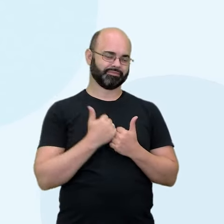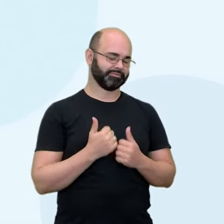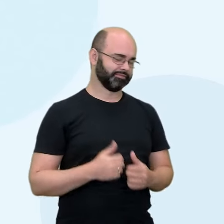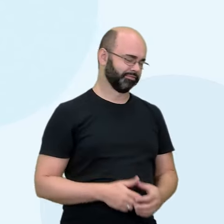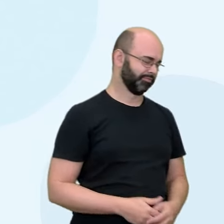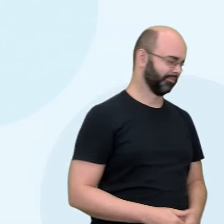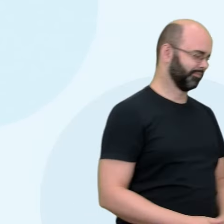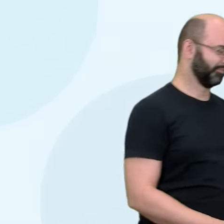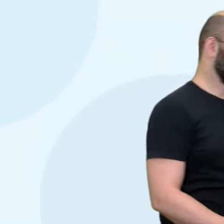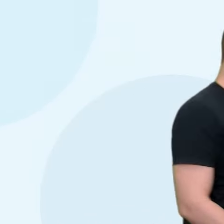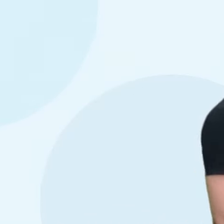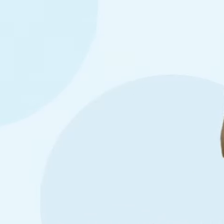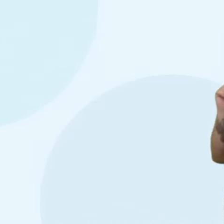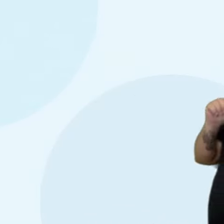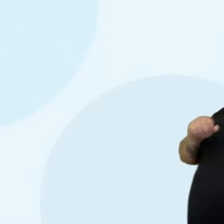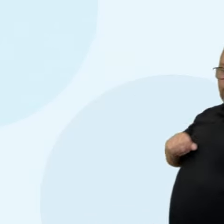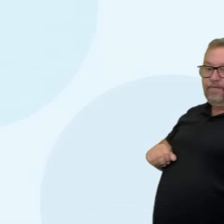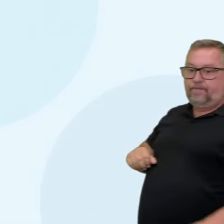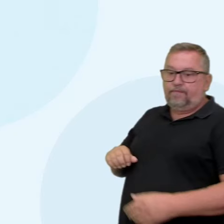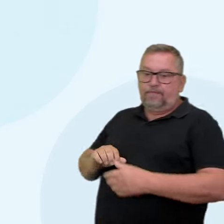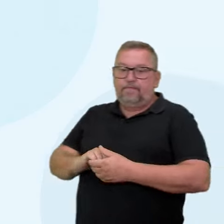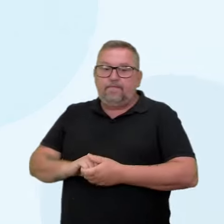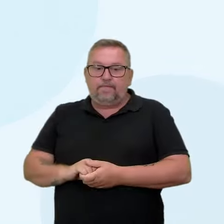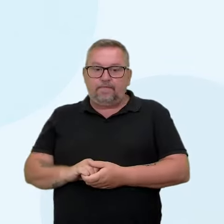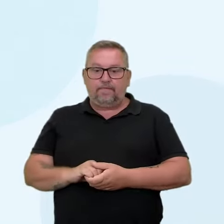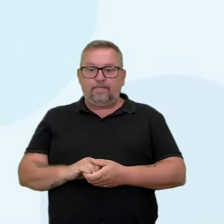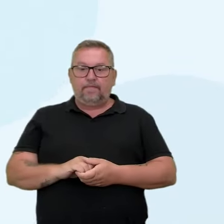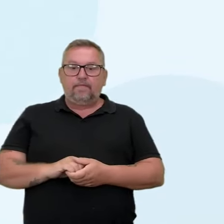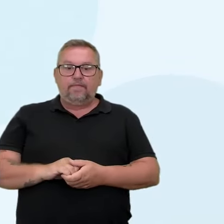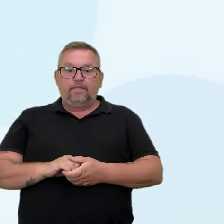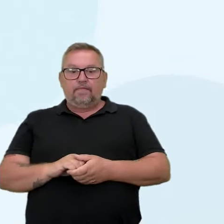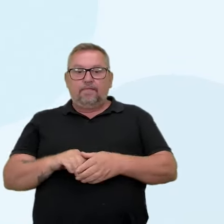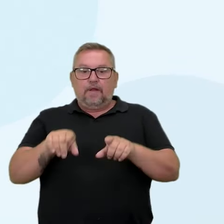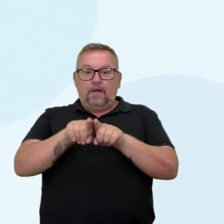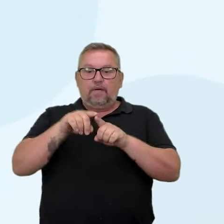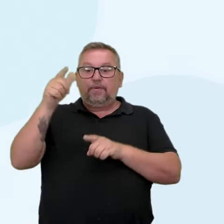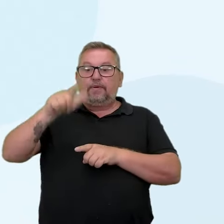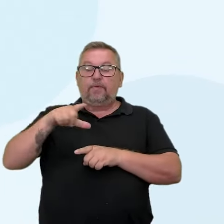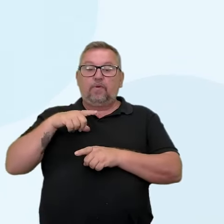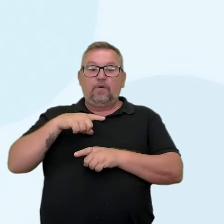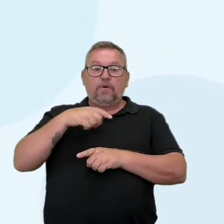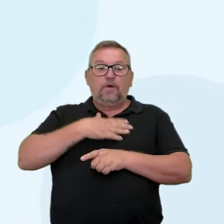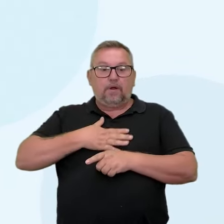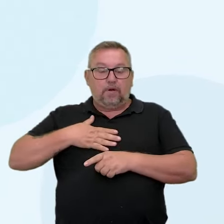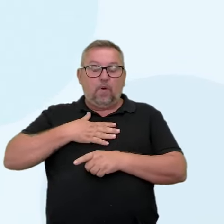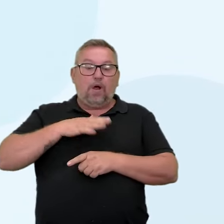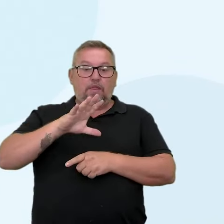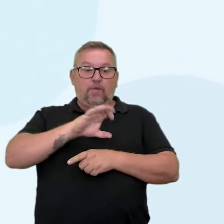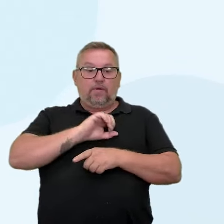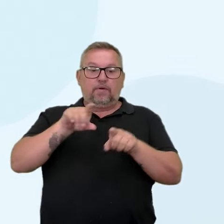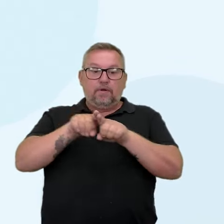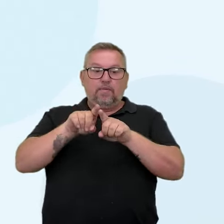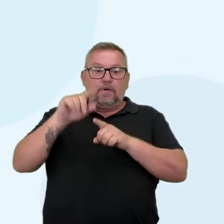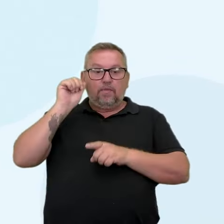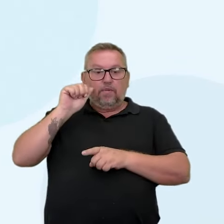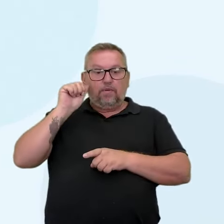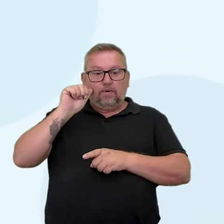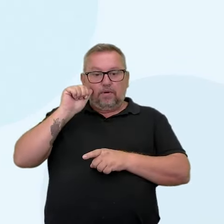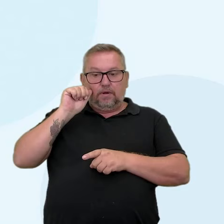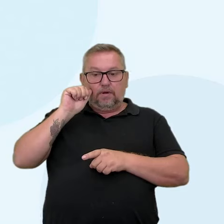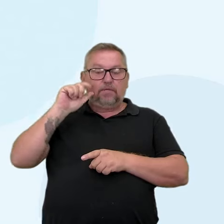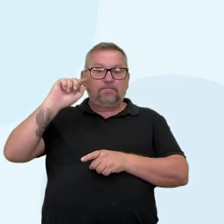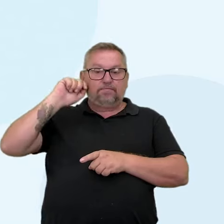homenagem. Exatamente. E aqui... Literatura afro-brasileira, outra escritura que eu adoro, né? Mulher, negra,